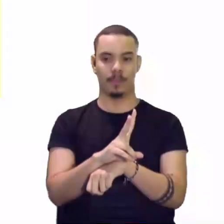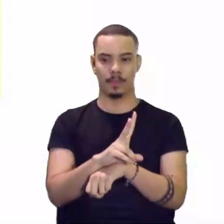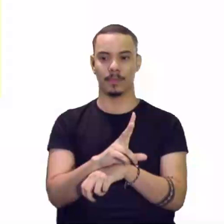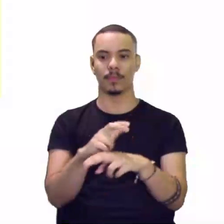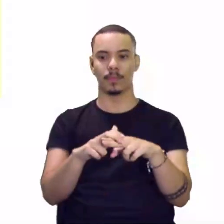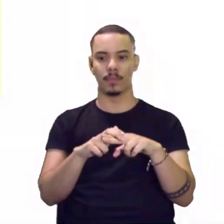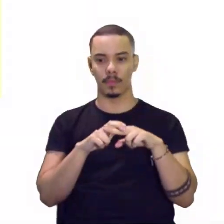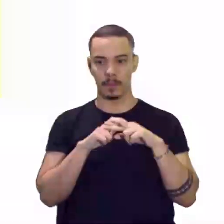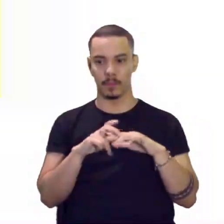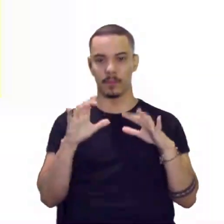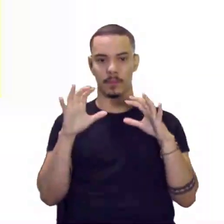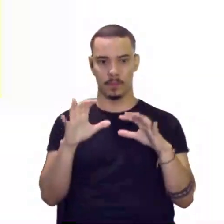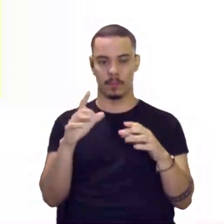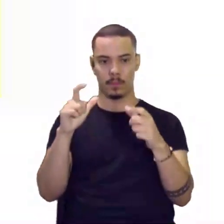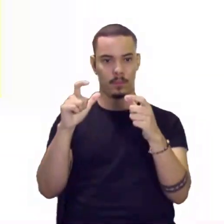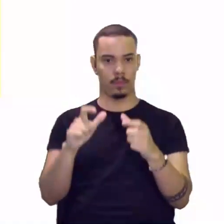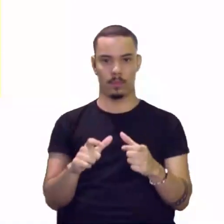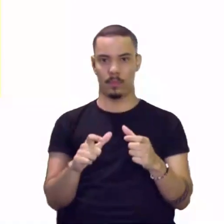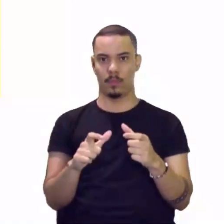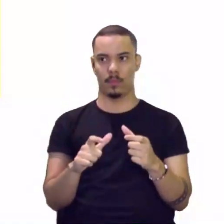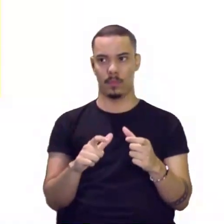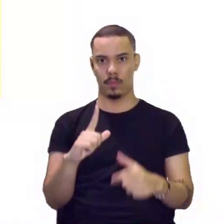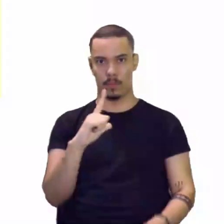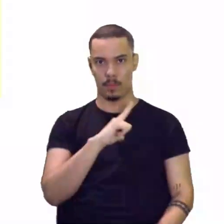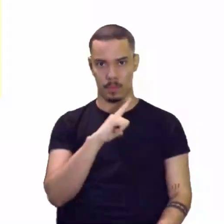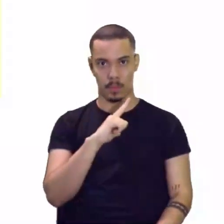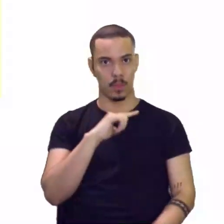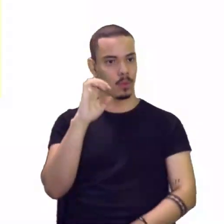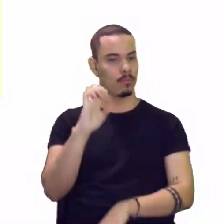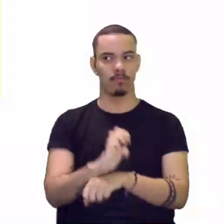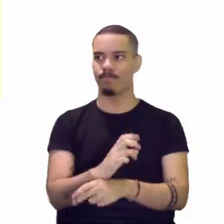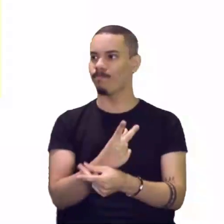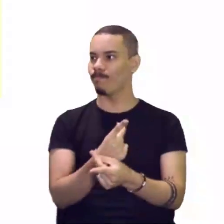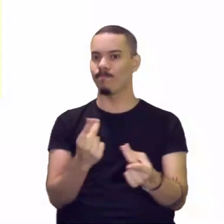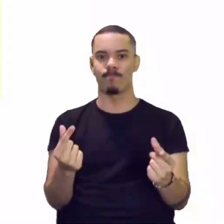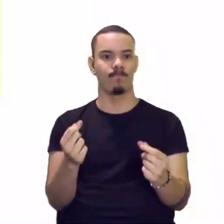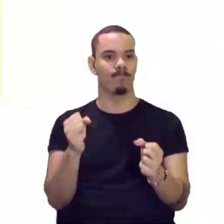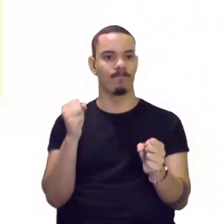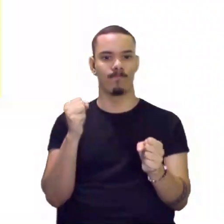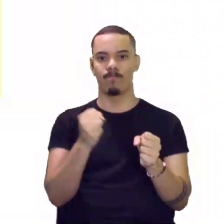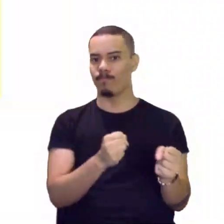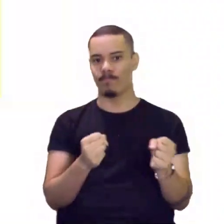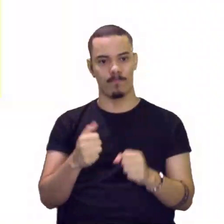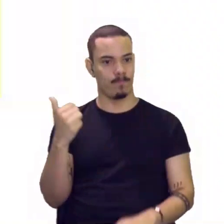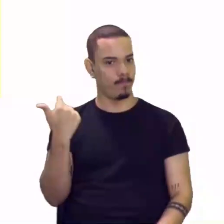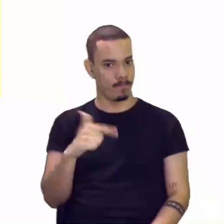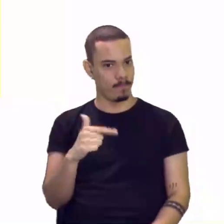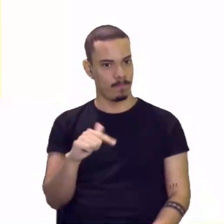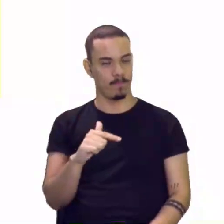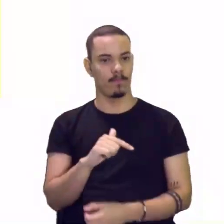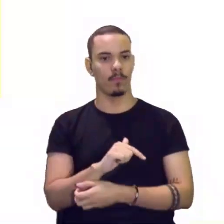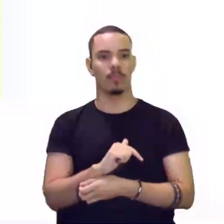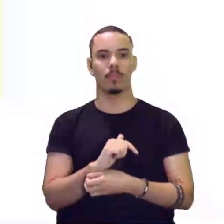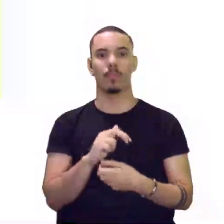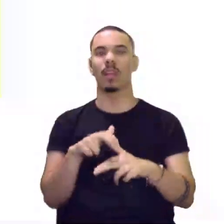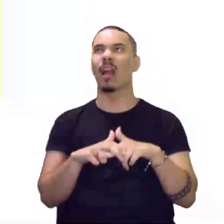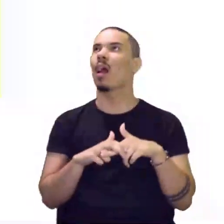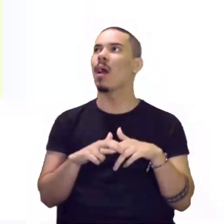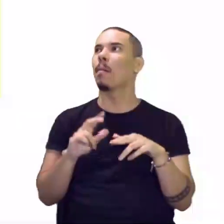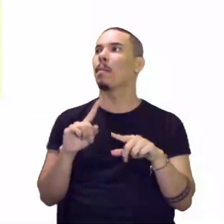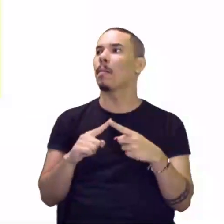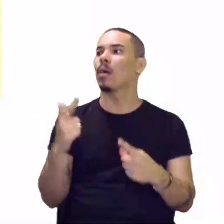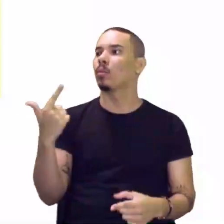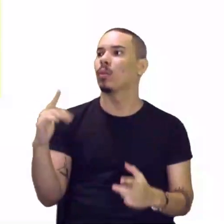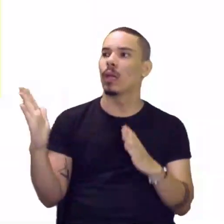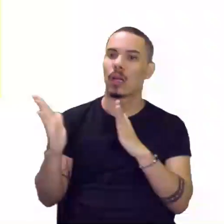Então, aquele lugar, o Estado está exercendo o poder sobre ele. Muito bem. Aí, de repente, o aluno pode até continuar, mas não tem